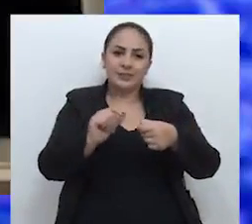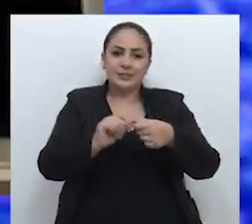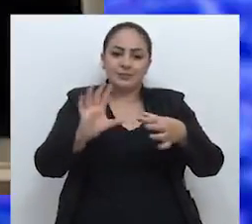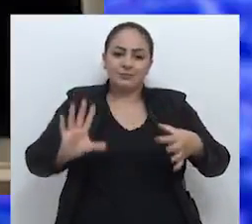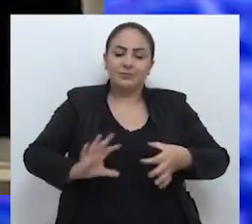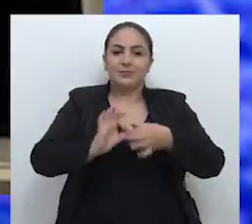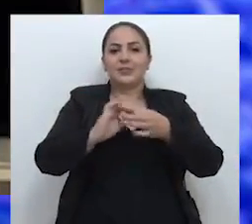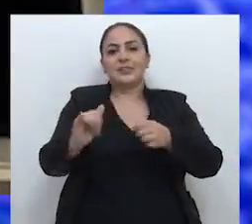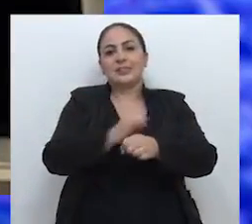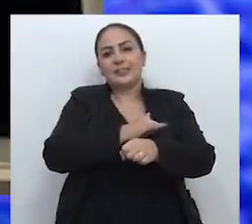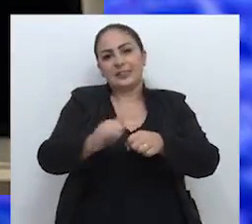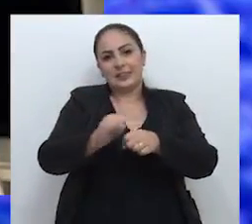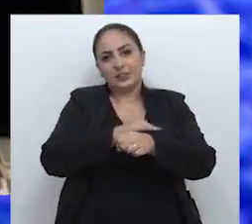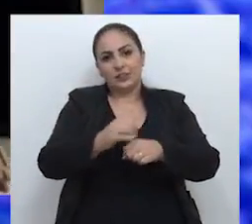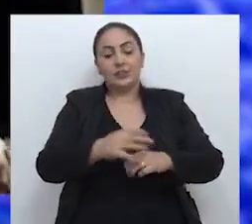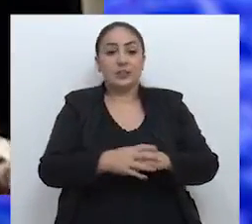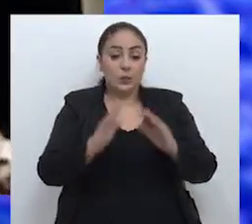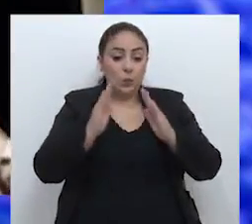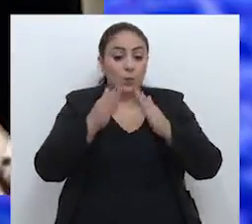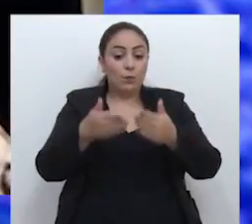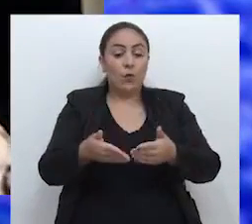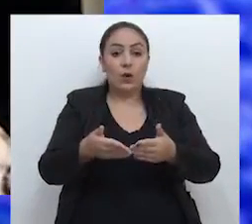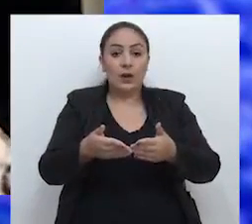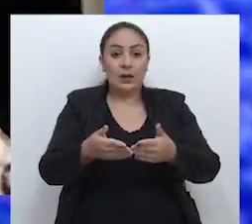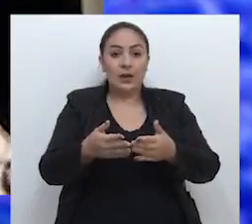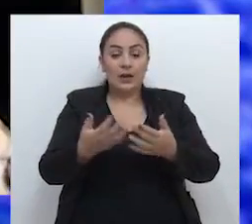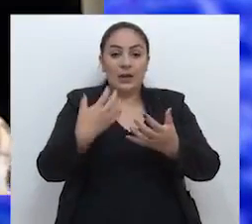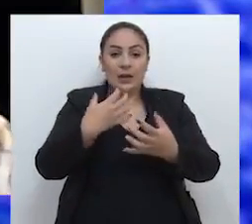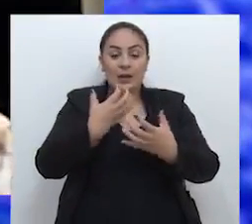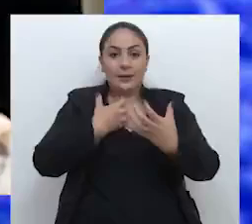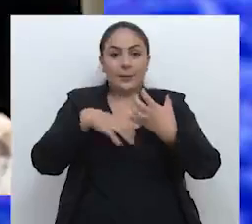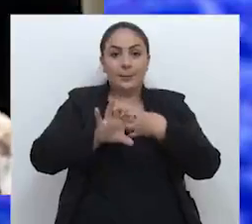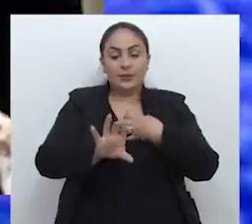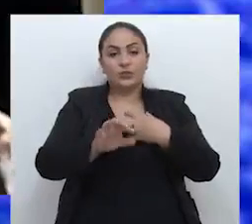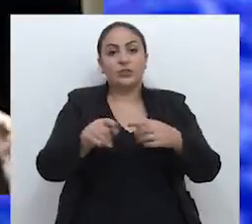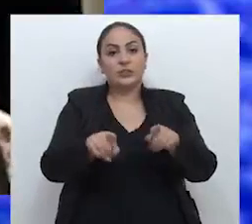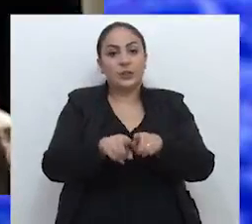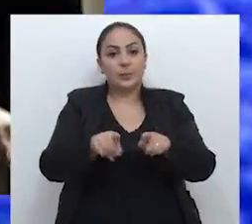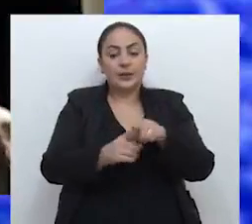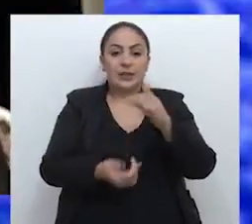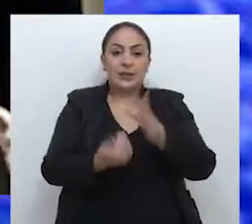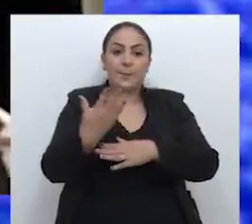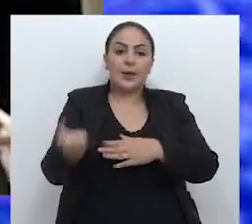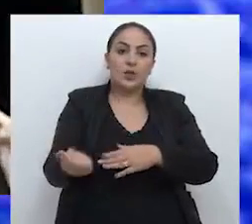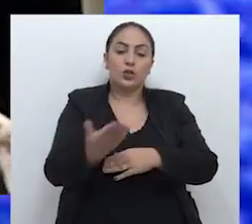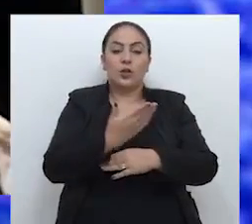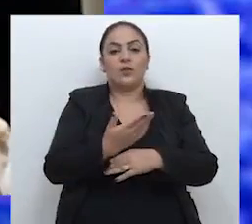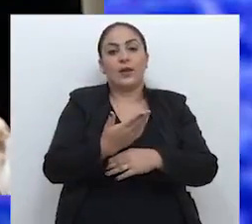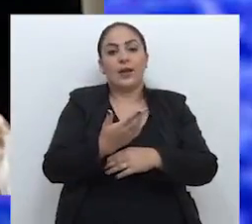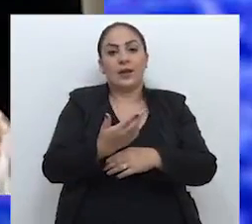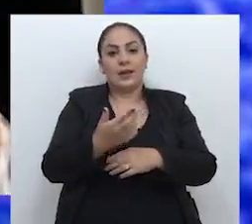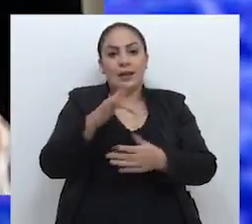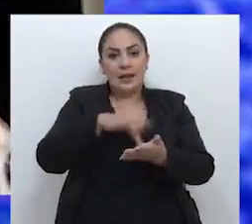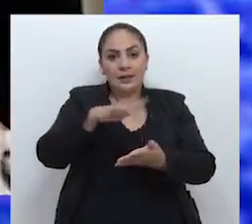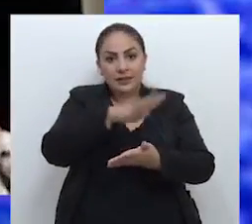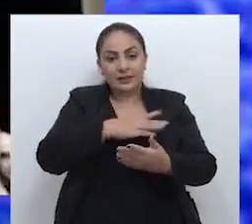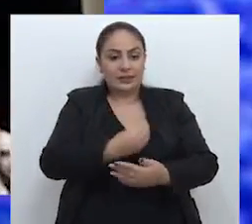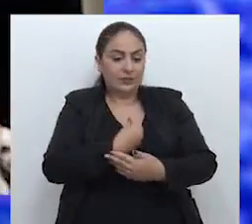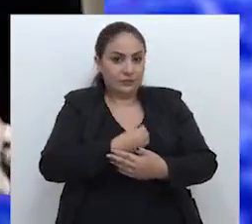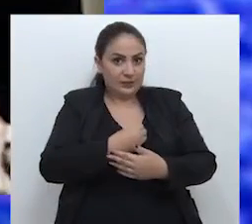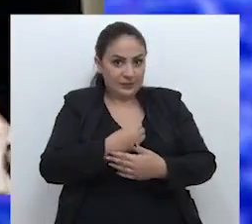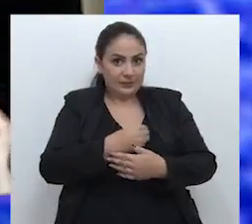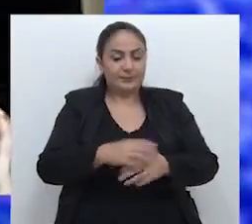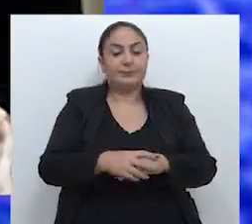realizar alianças estratégicas, com foco na empatia, para co-criar uma nova realidade de vida e de